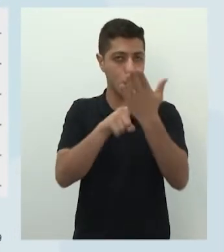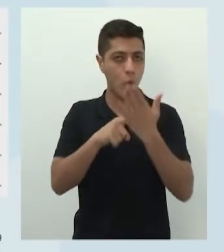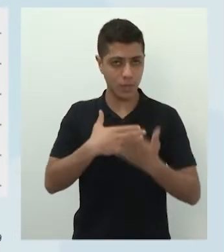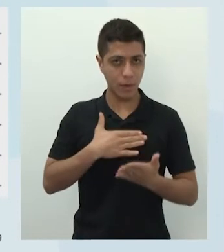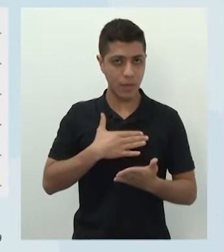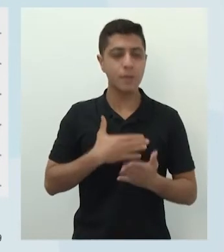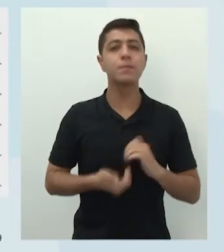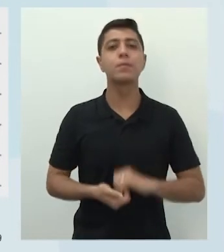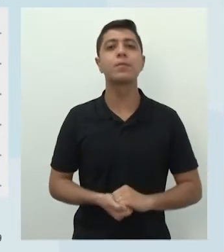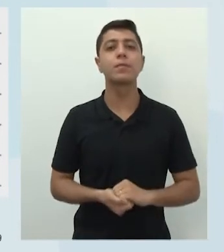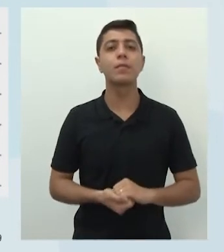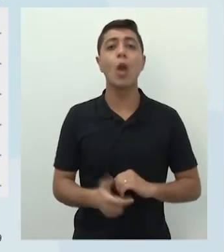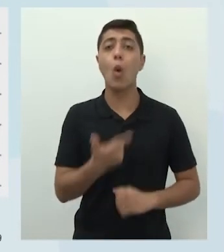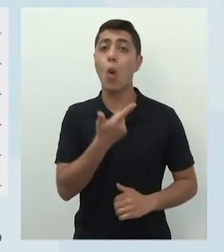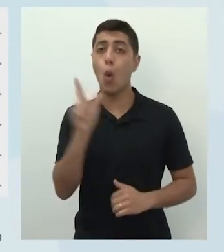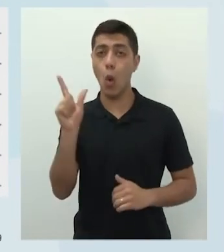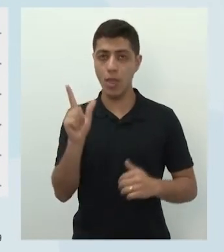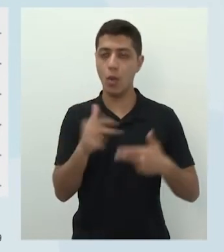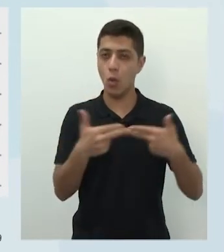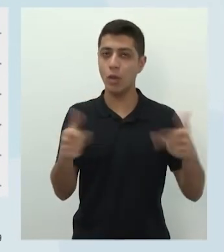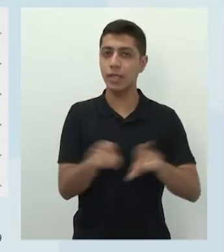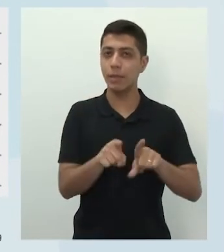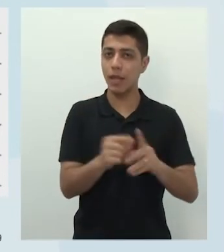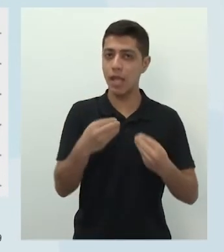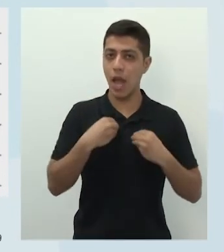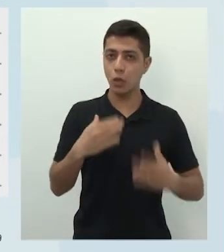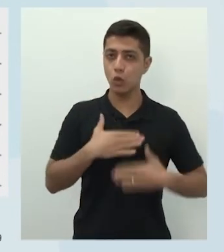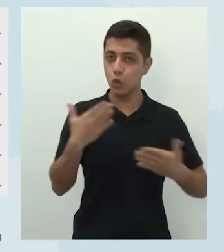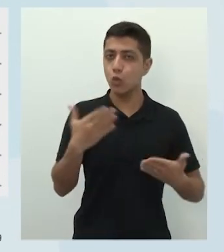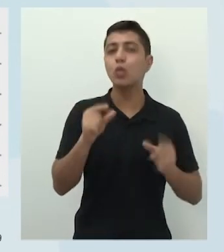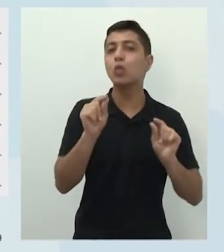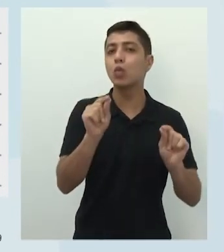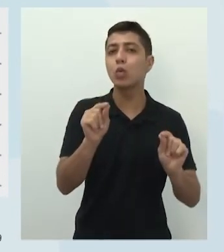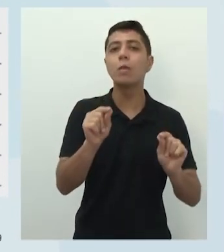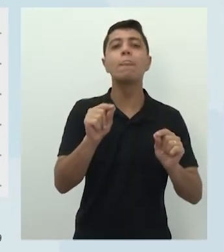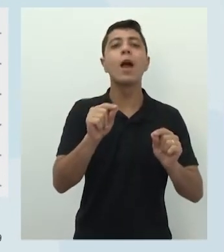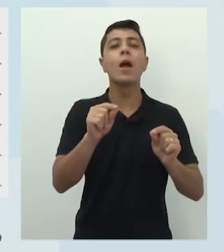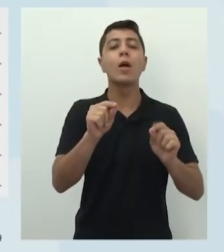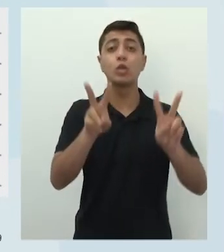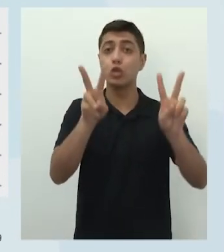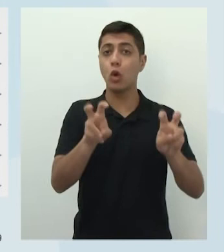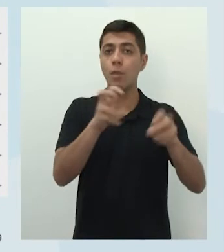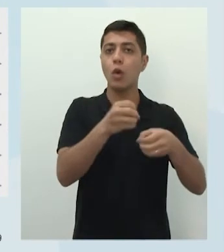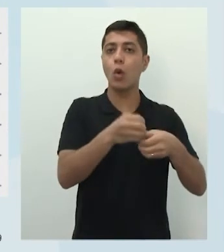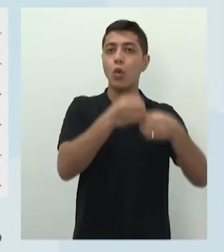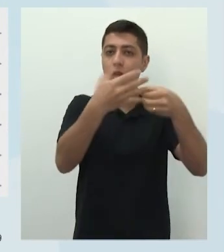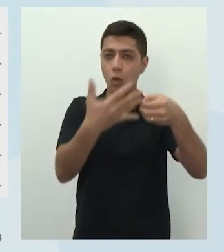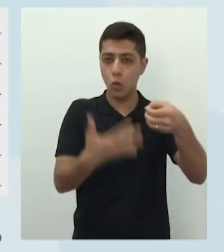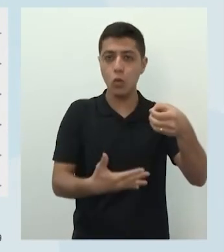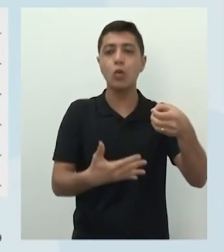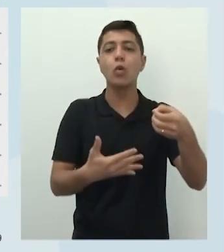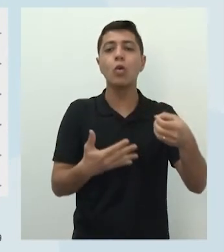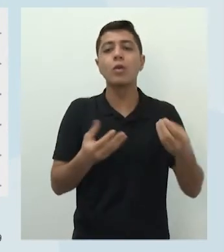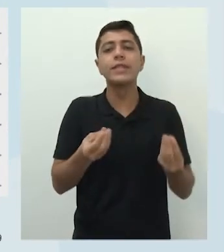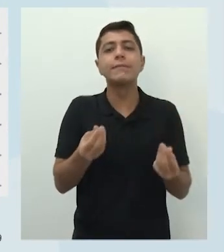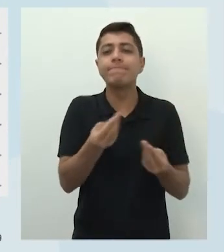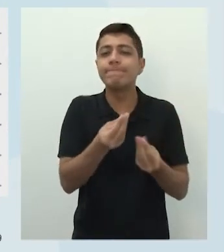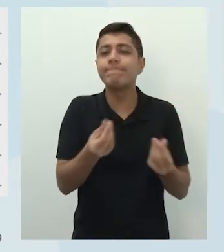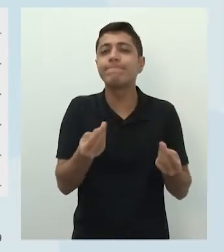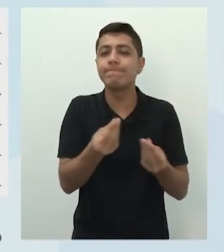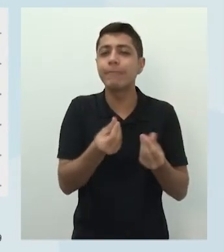digital. Então, eu não estou mais preocupado com a marca de smartphone que o moleque tem. A minha preocupação é que ele não sabe usar